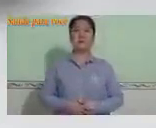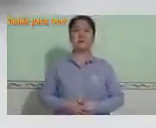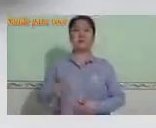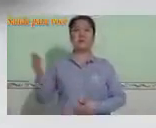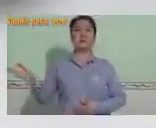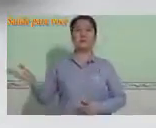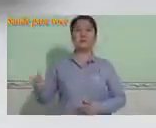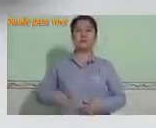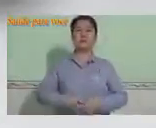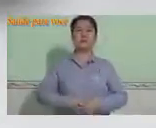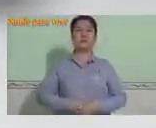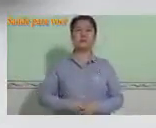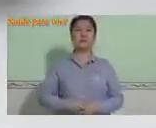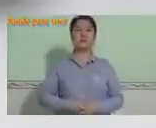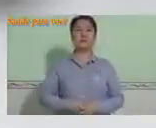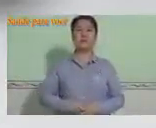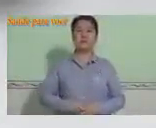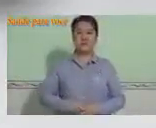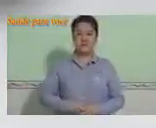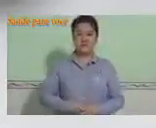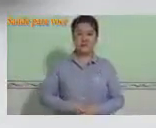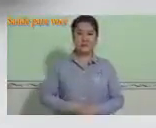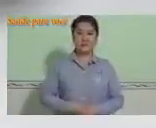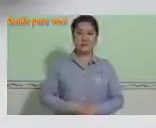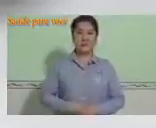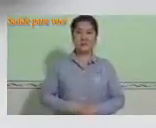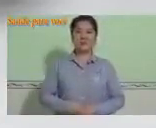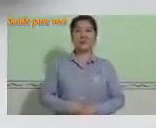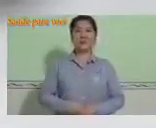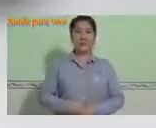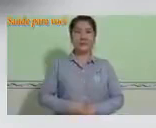BRIRASCORTINASQUANDOFORDIAFALAR baixou e mais calmo quando for de noite.